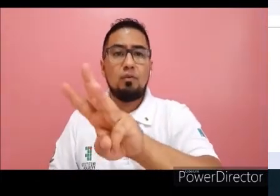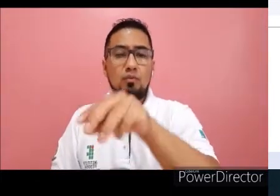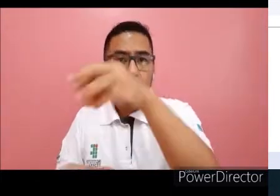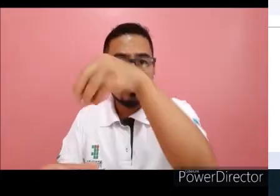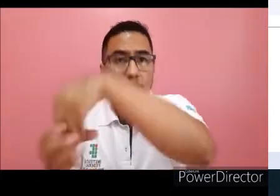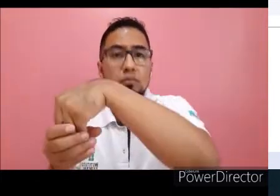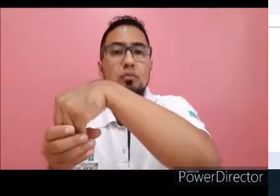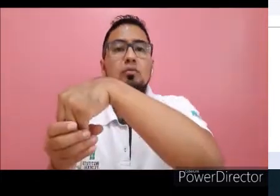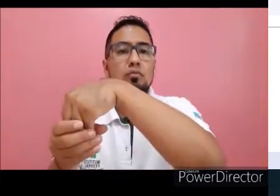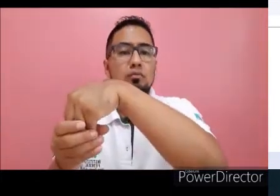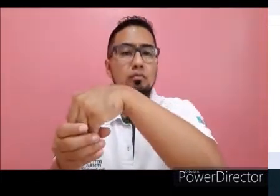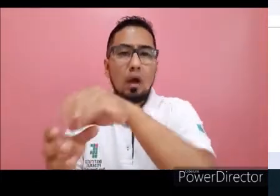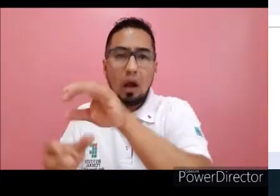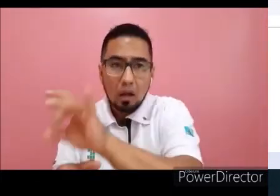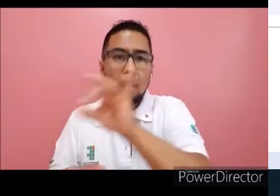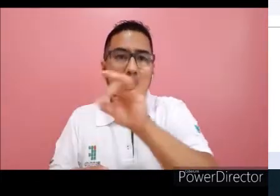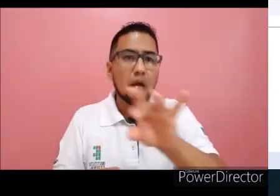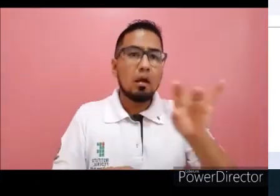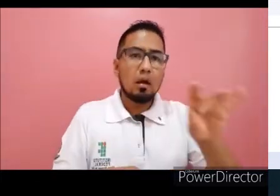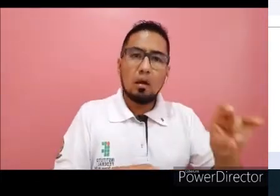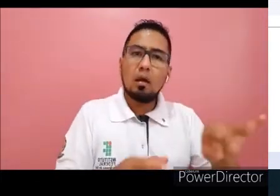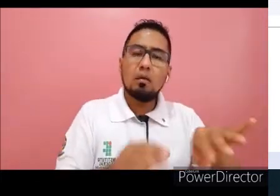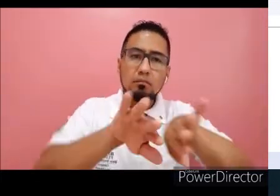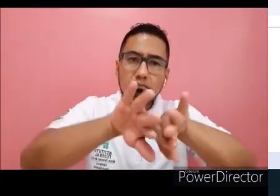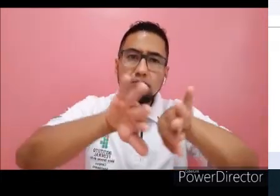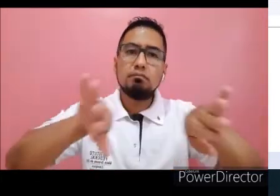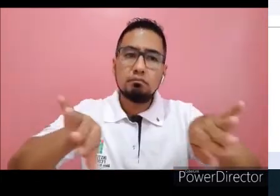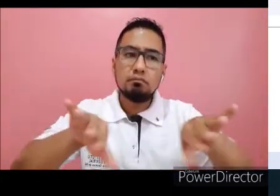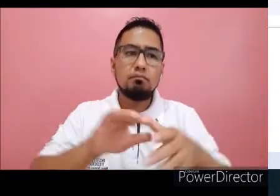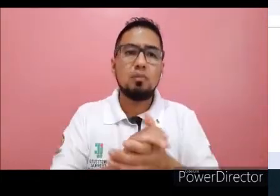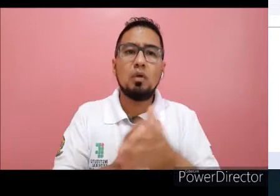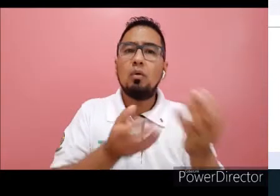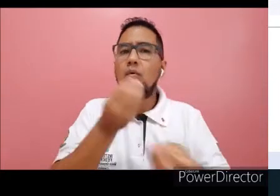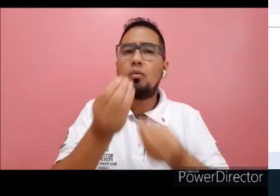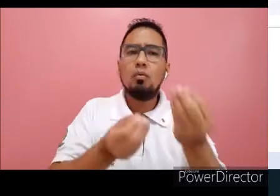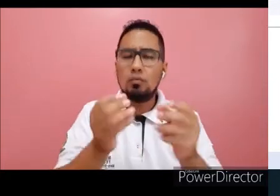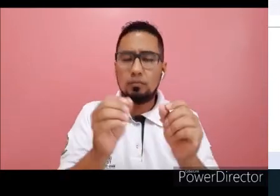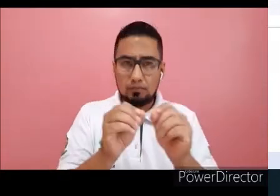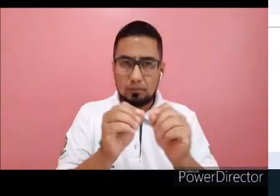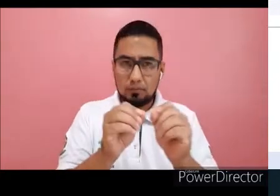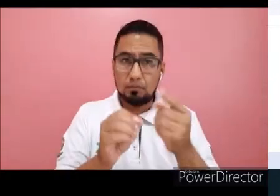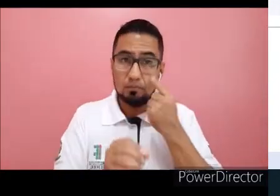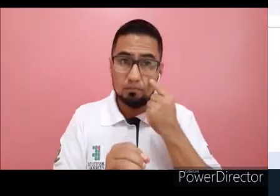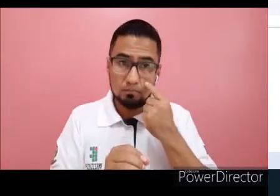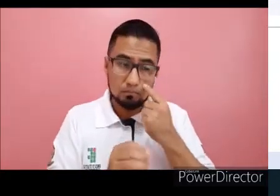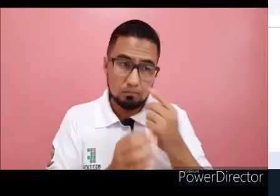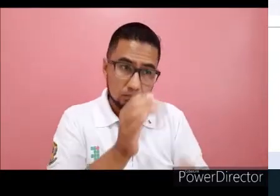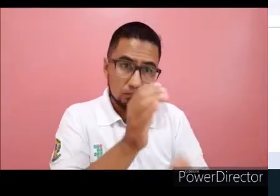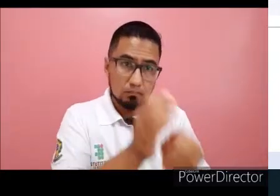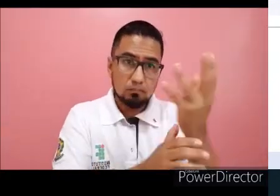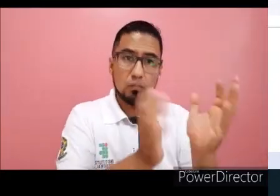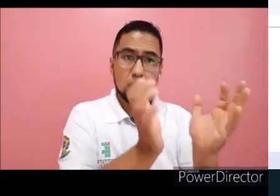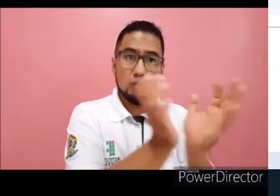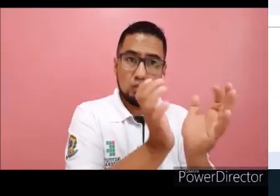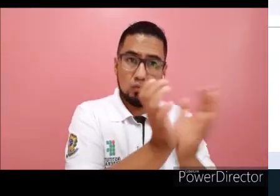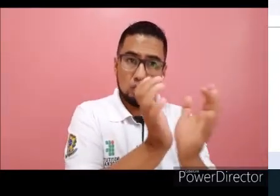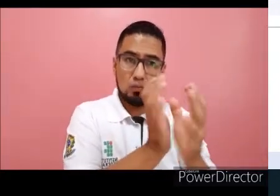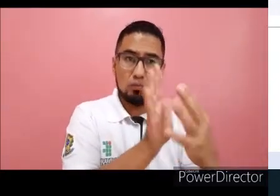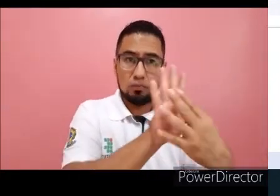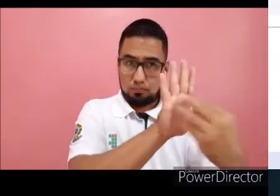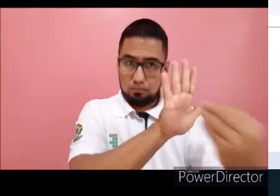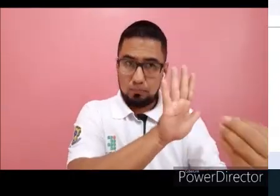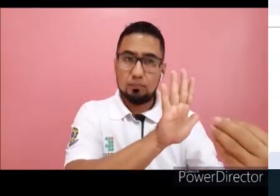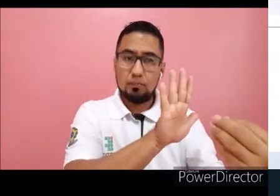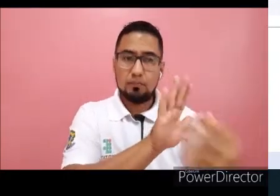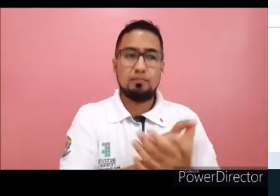as views, classes de telas ficariam no pacote de telas, né? Views, não é? Olha só como é que eu faria isso aí, ó. Vou criar aqui, por